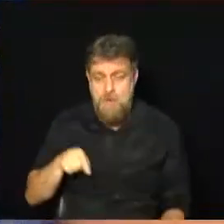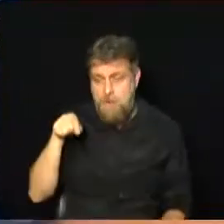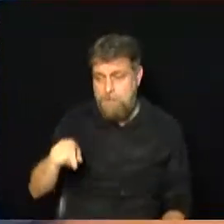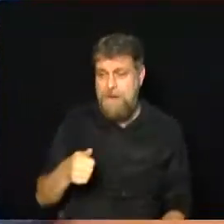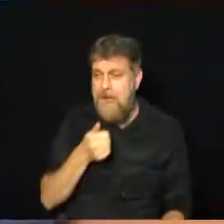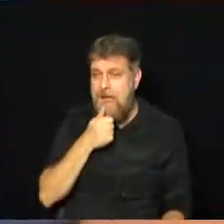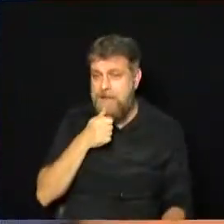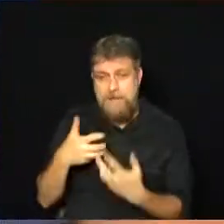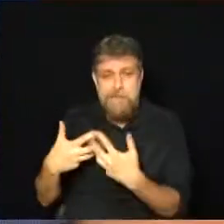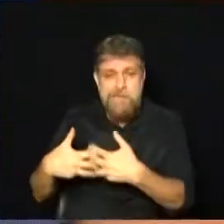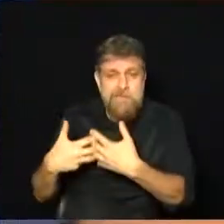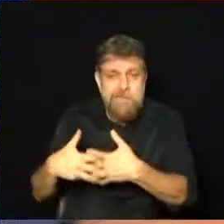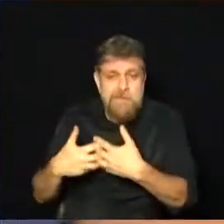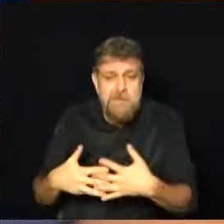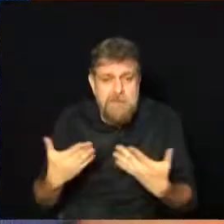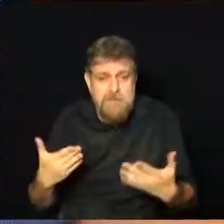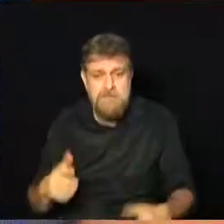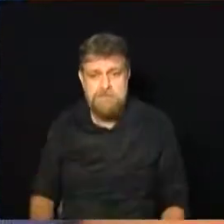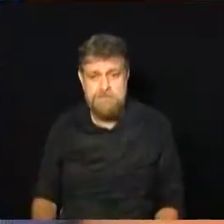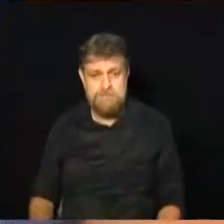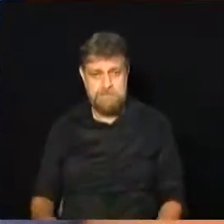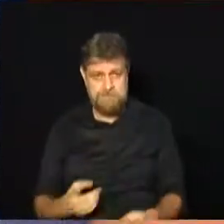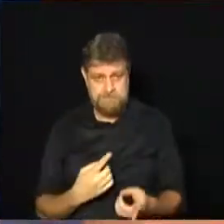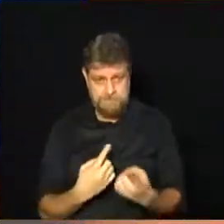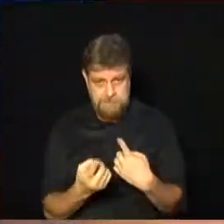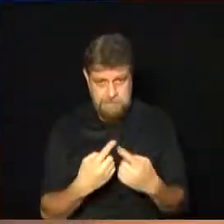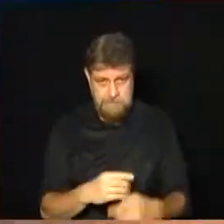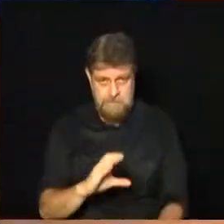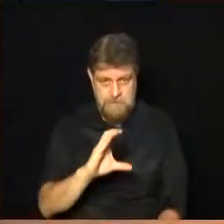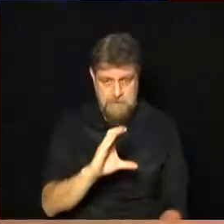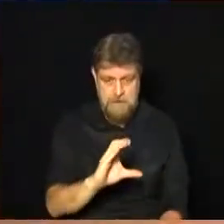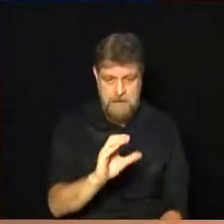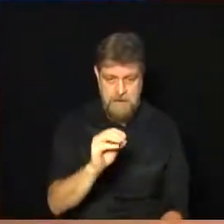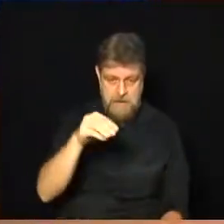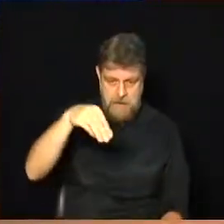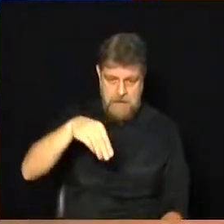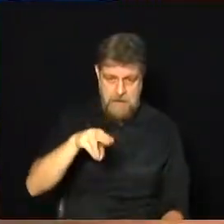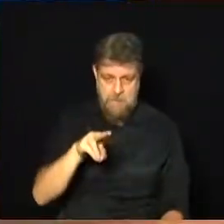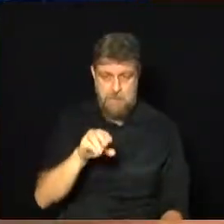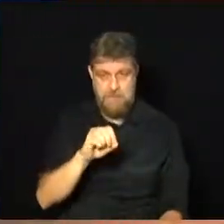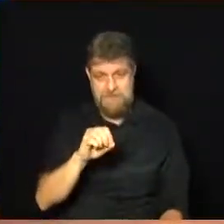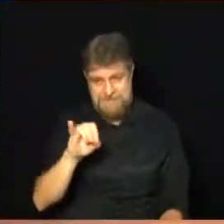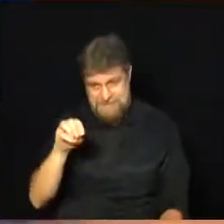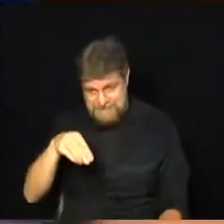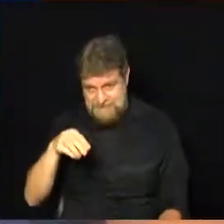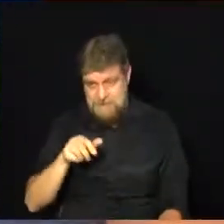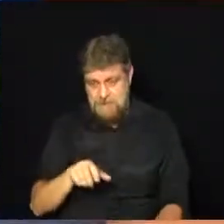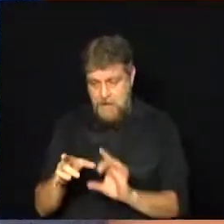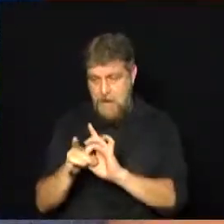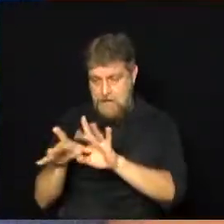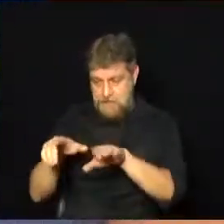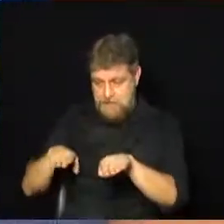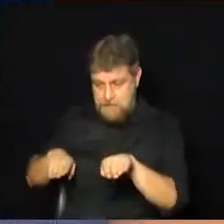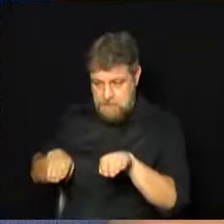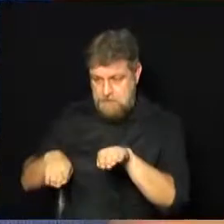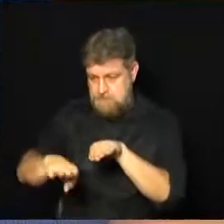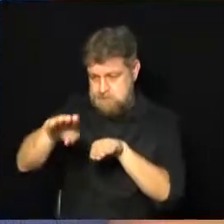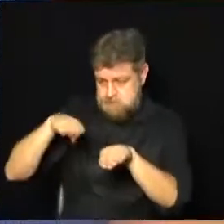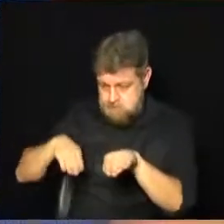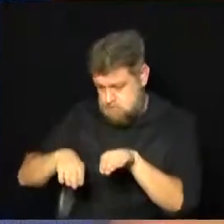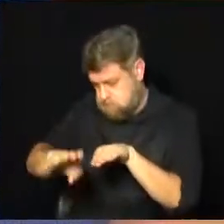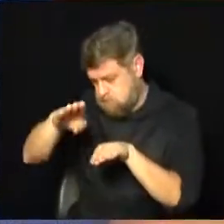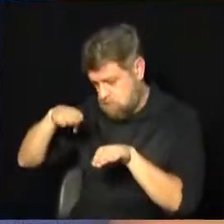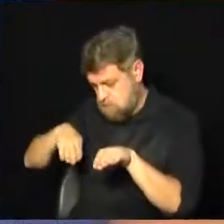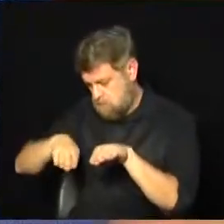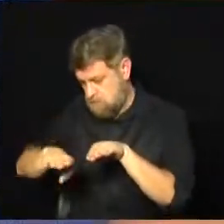do BRT. Ali na Camusim, eu acredito que já foram viradas as placas para cima e já foram liberadas. Então, nesses